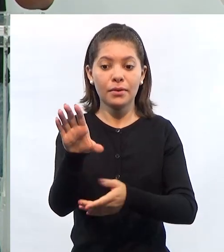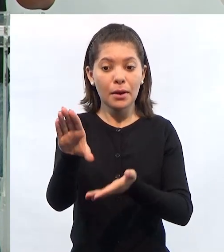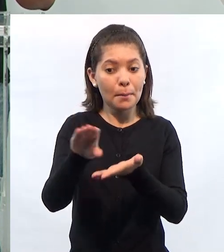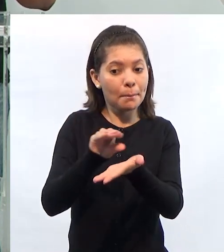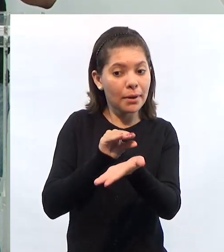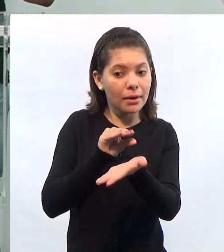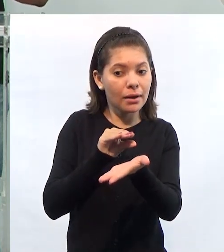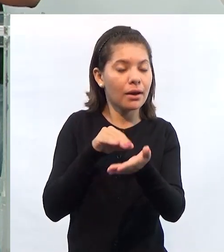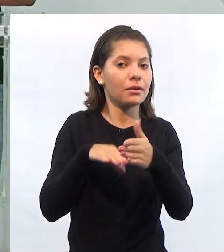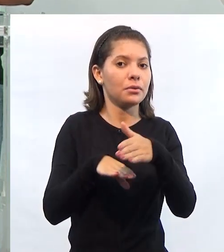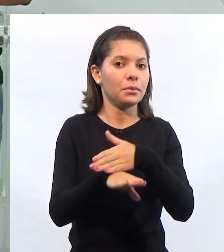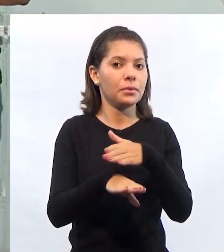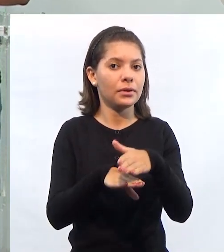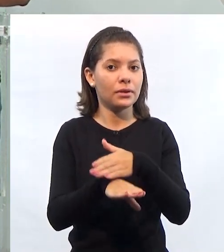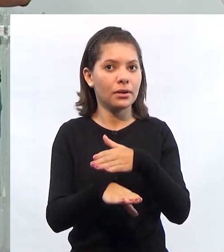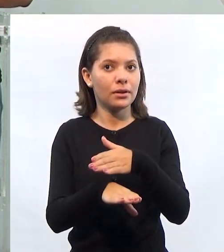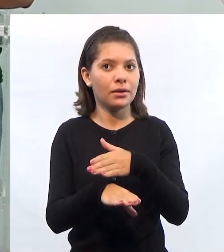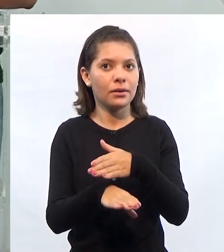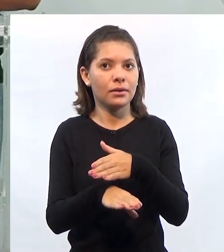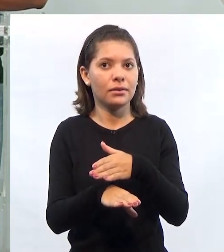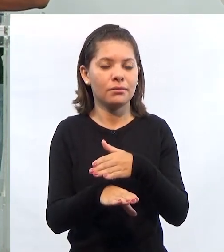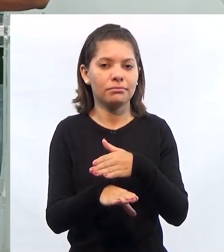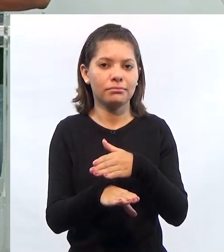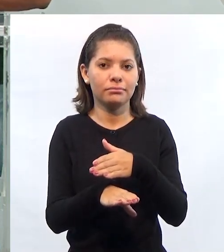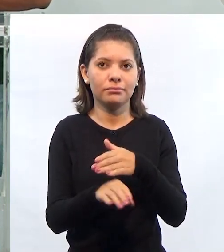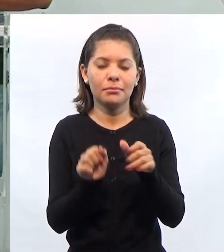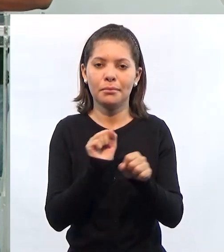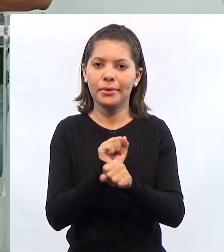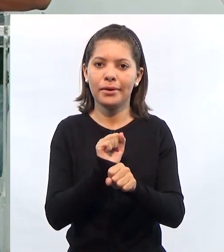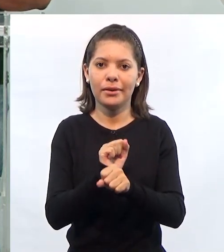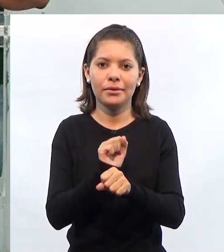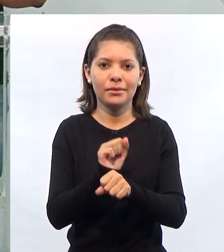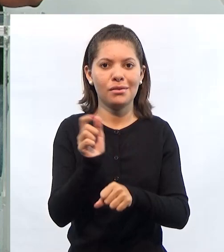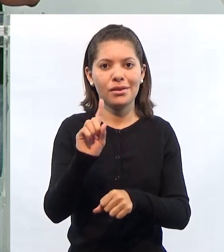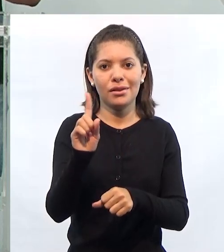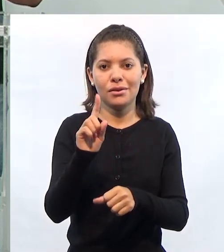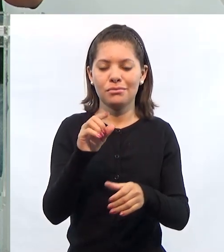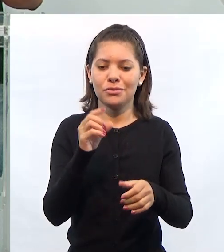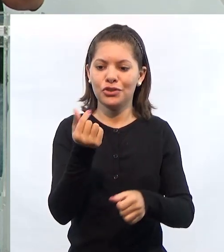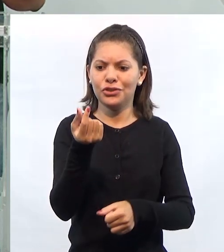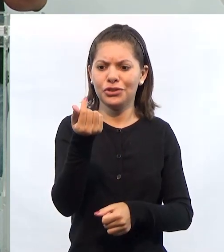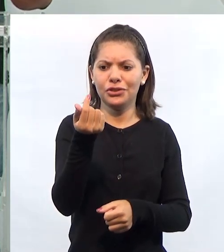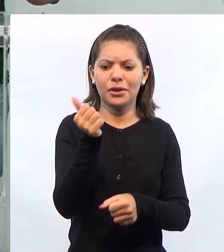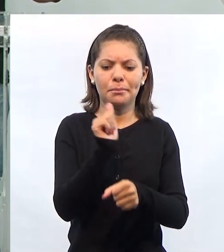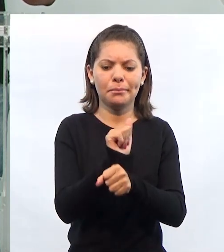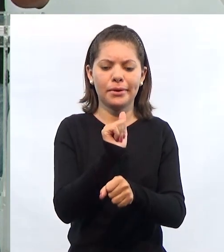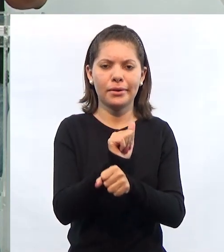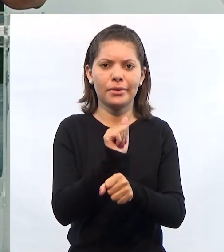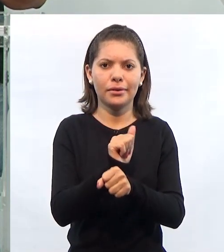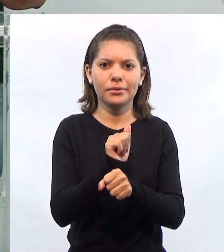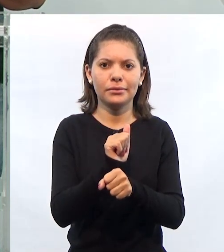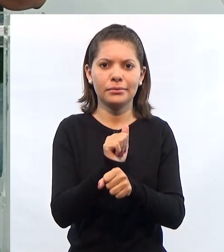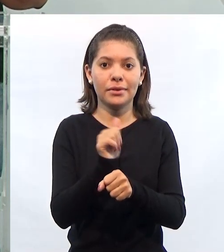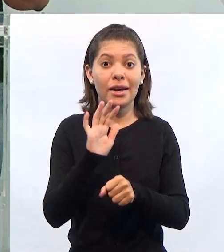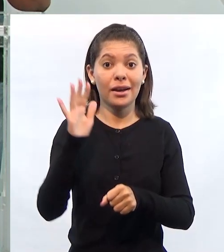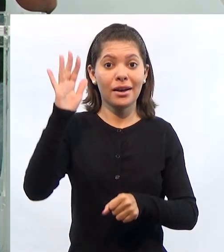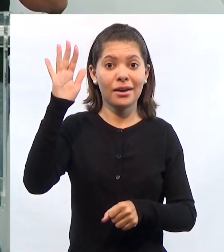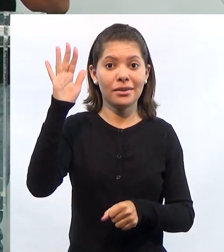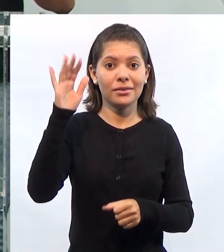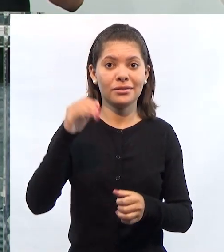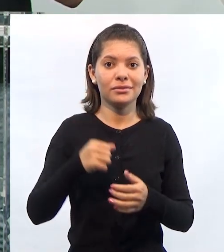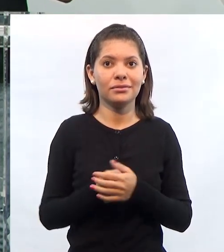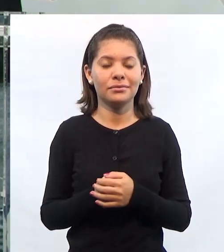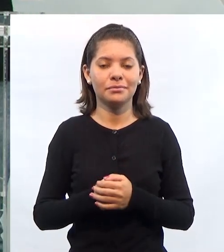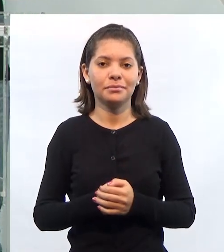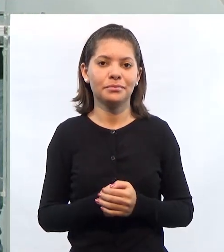pegar esse dinheiro, vai colocar no estoque e deixar esse estoque parado. Ela está deixando dinheiro parado. E esse dinheiro tem um custo. Ah, mas